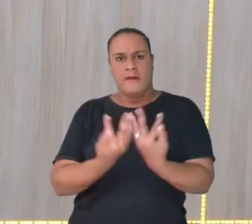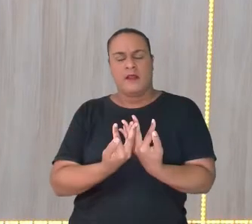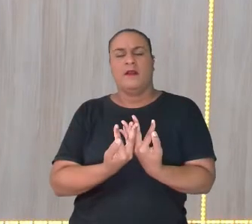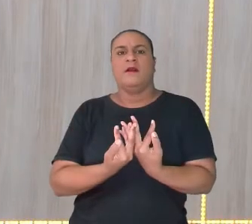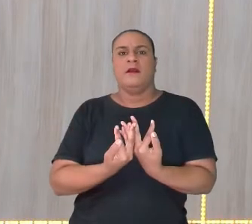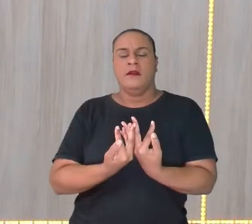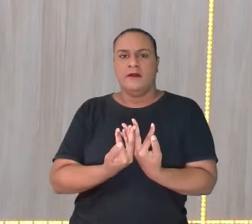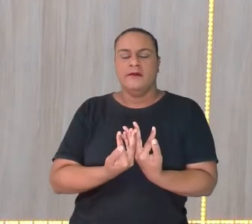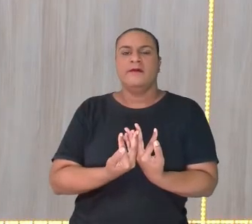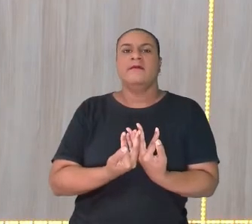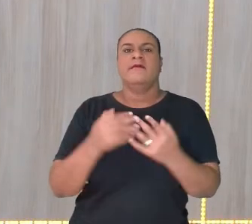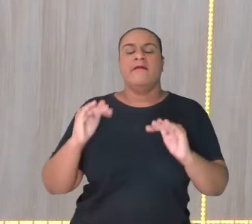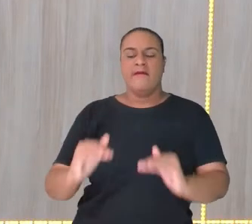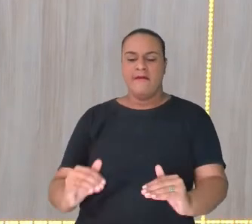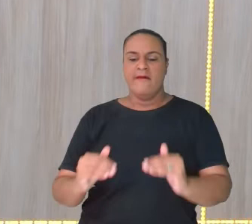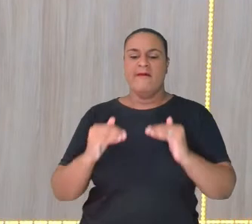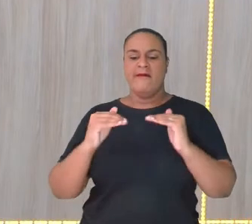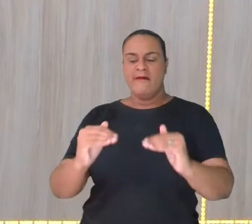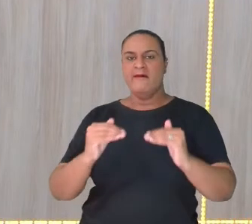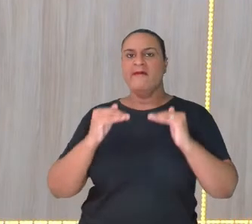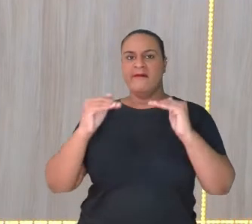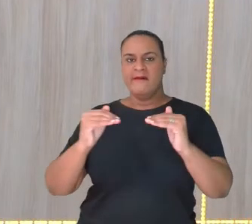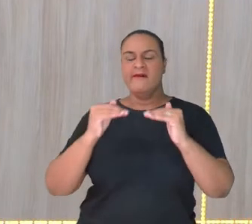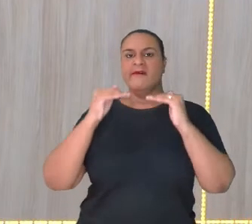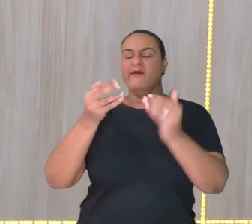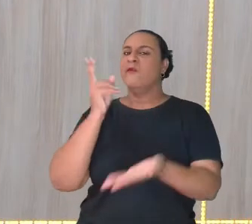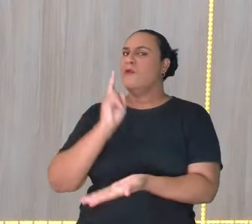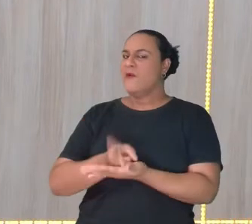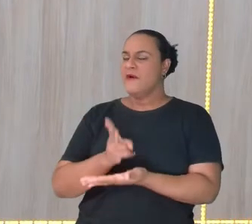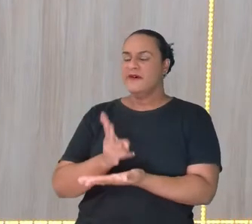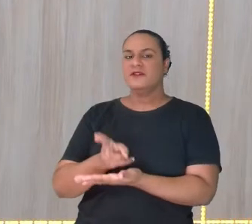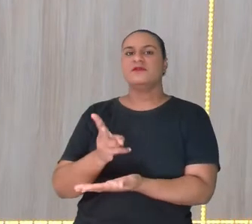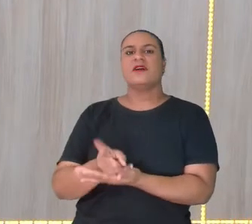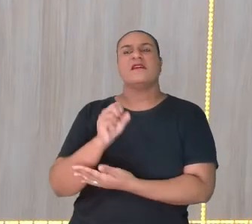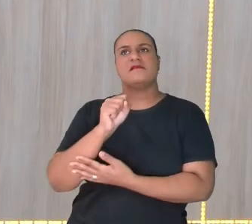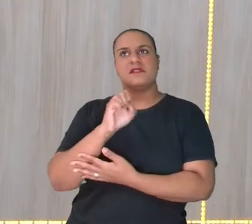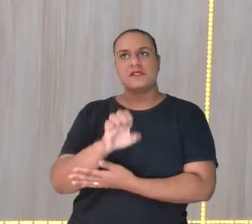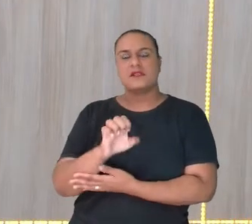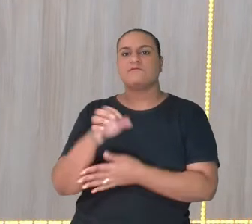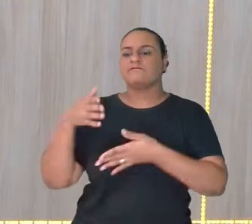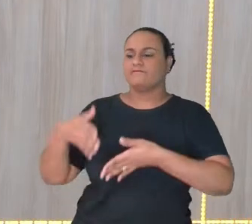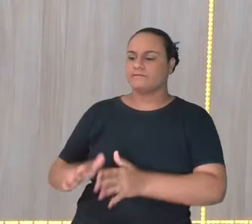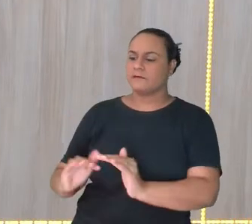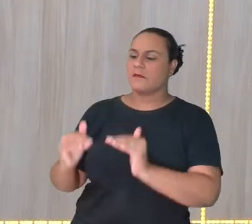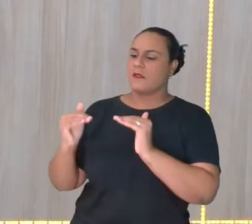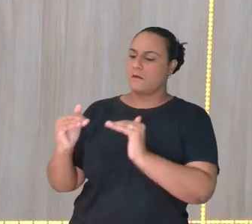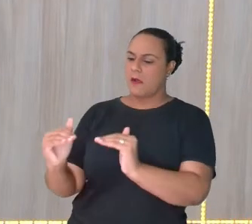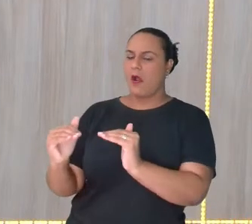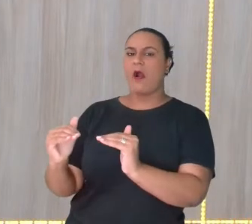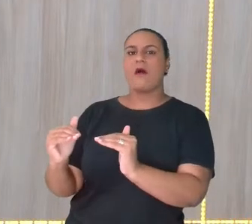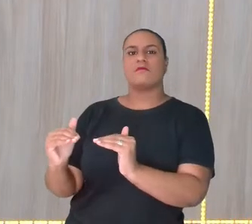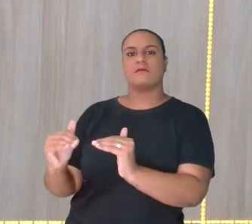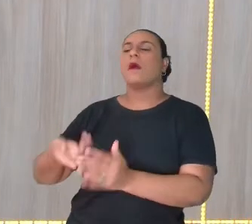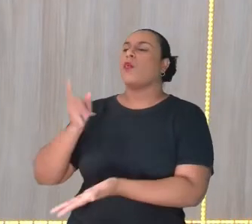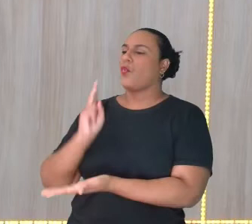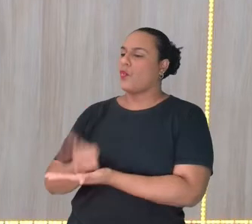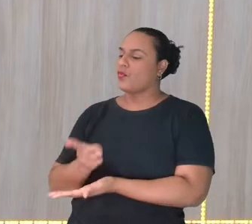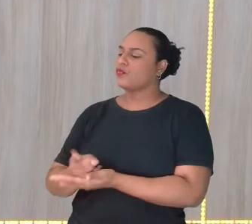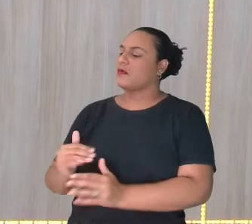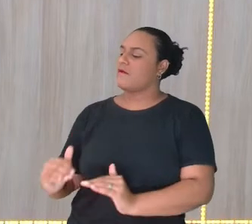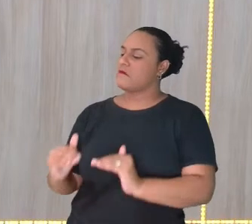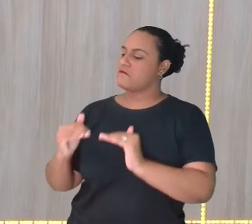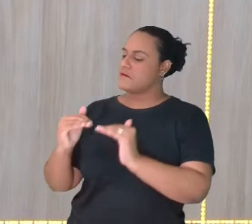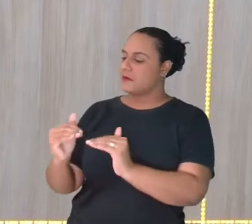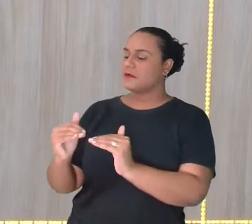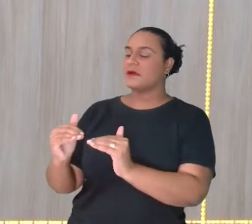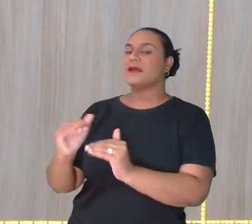da pirâmide social, morria naquele local, né? Não tinha possibilidade de ascender, ou quem estava no topo